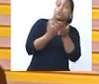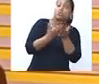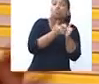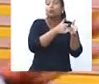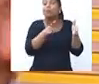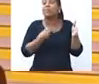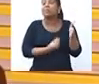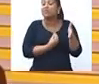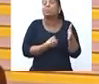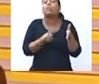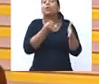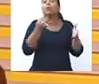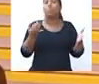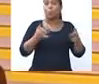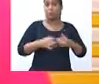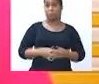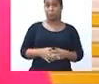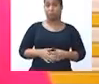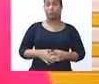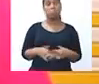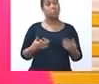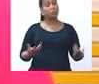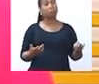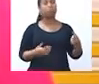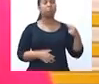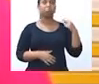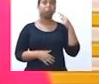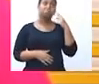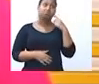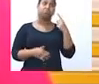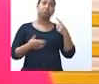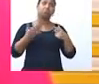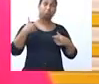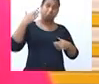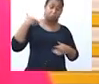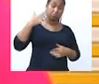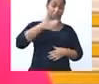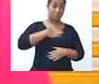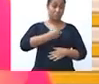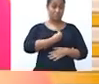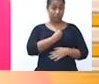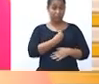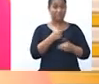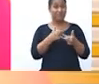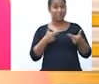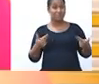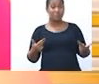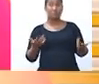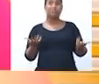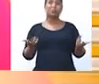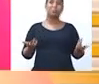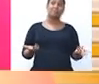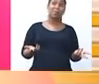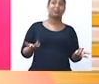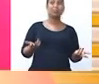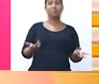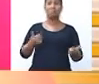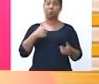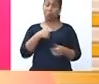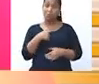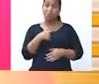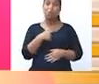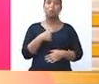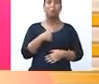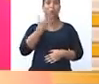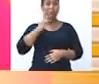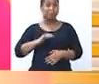da vida? Como é a senhora pensa essa questão? Bom, eu acho que na minha época as coisas eram... Bom, eu